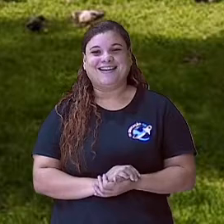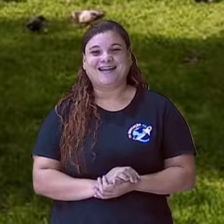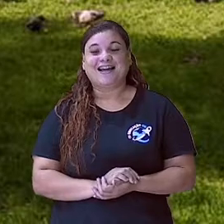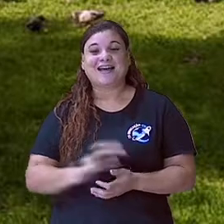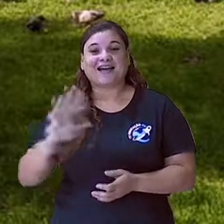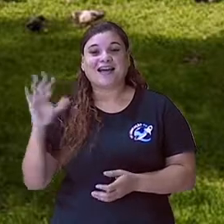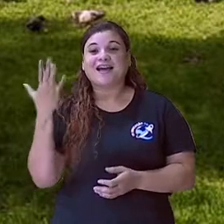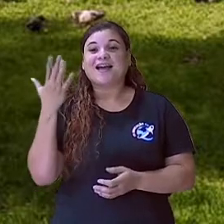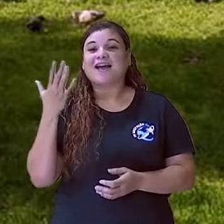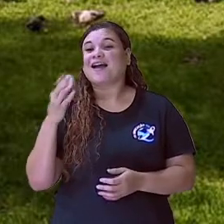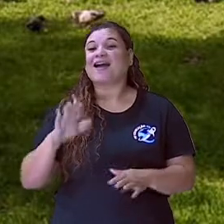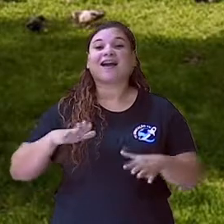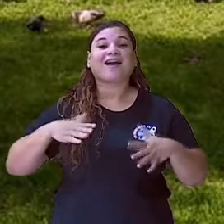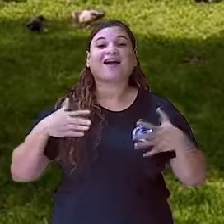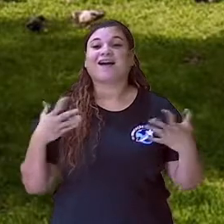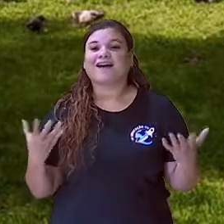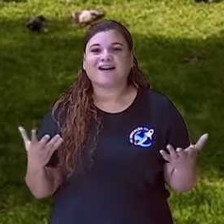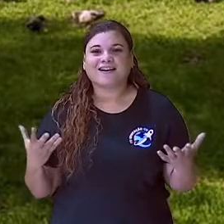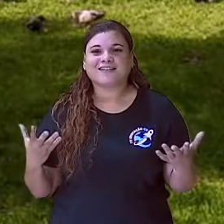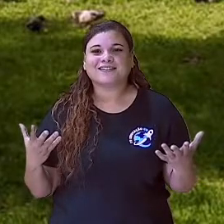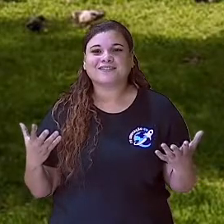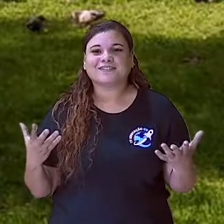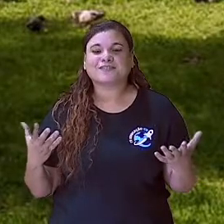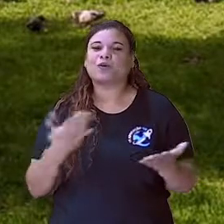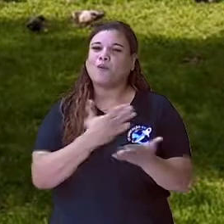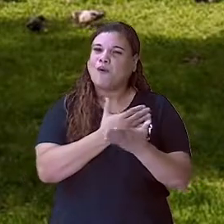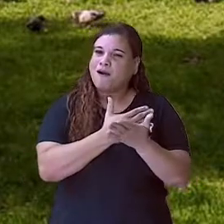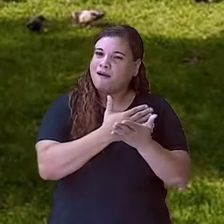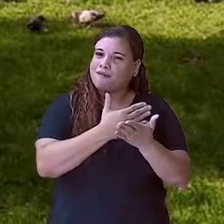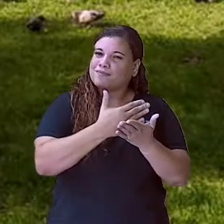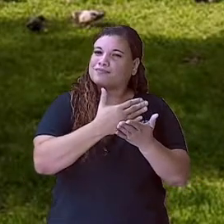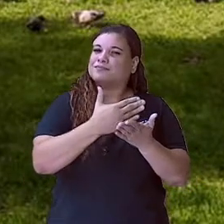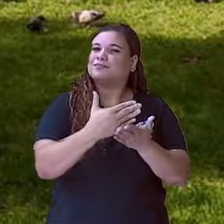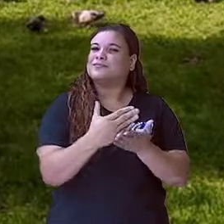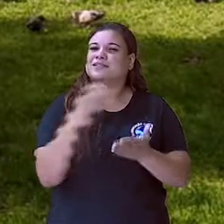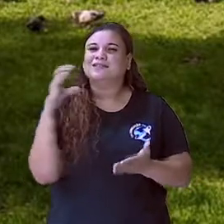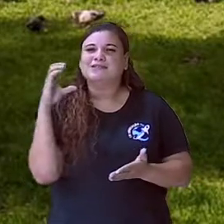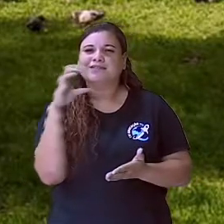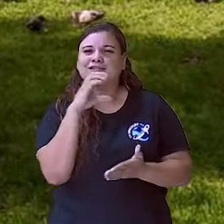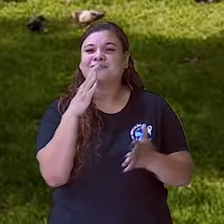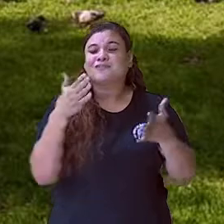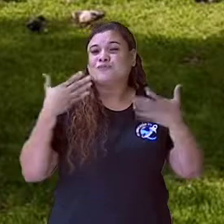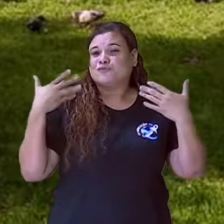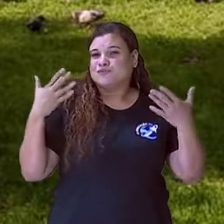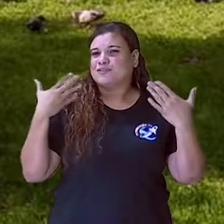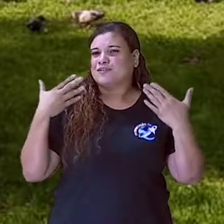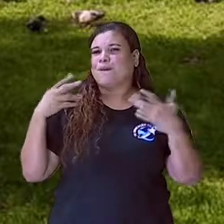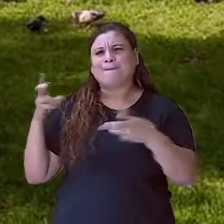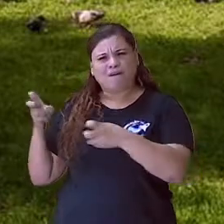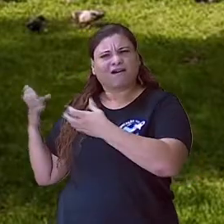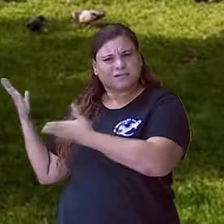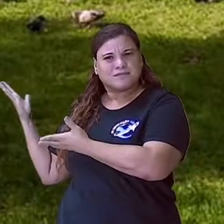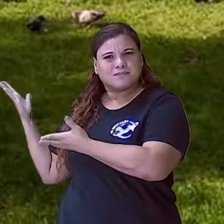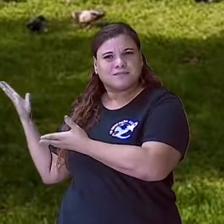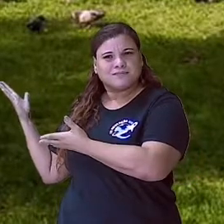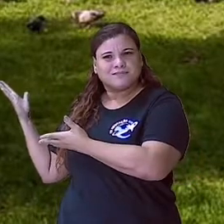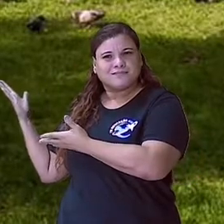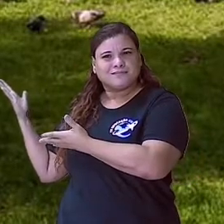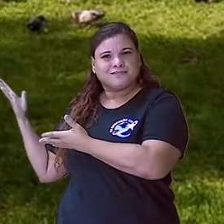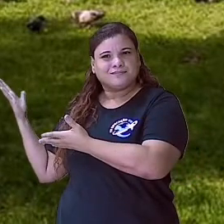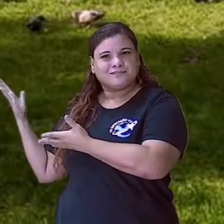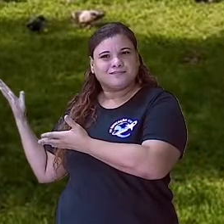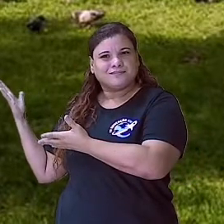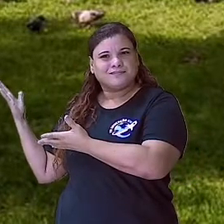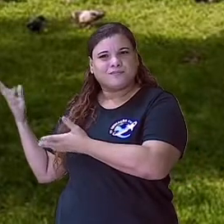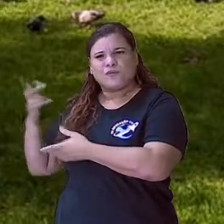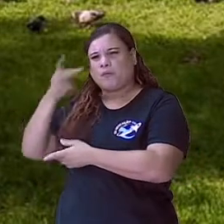pessoas, observem que vocês viram muitas flores na primavera. Aí no verão as pessoas já saem,